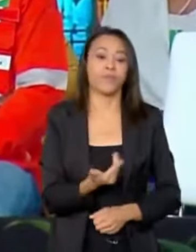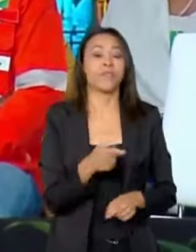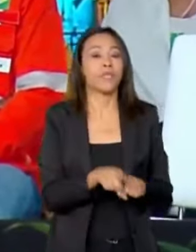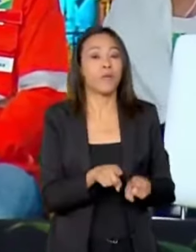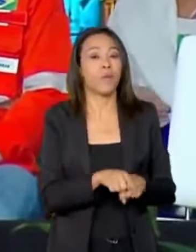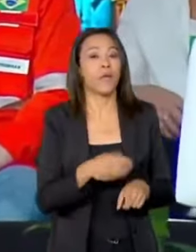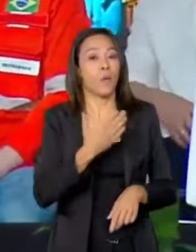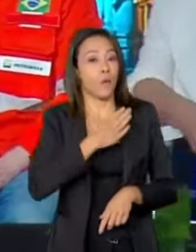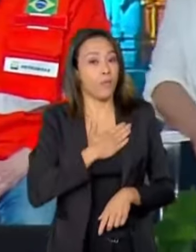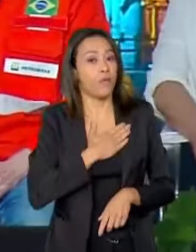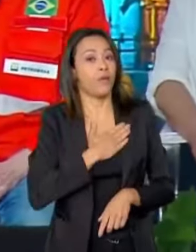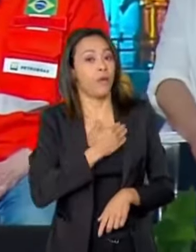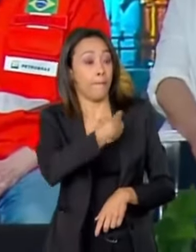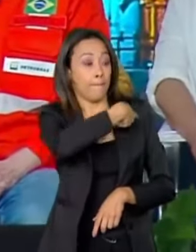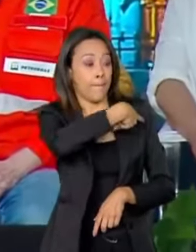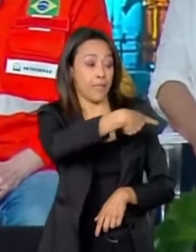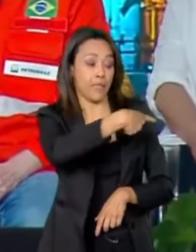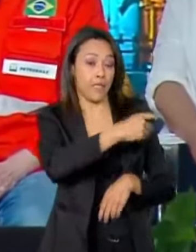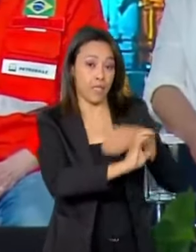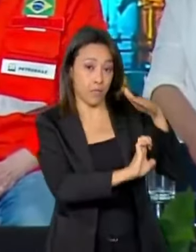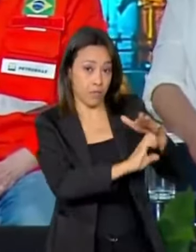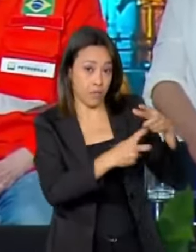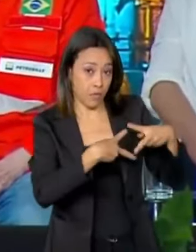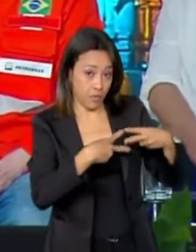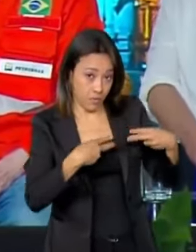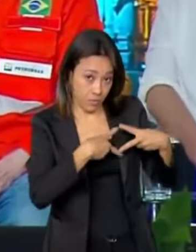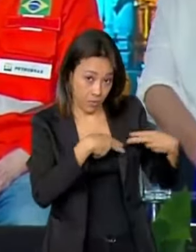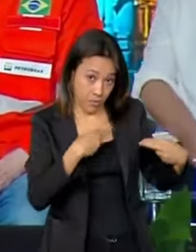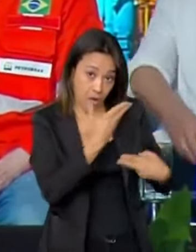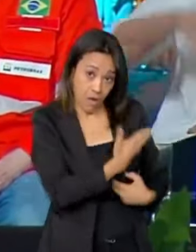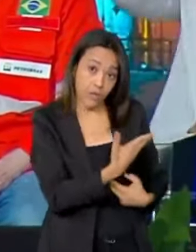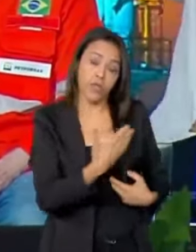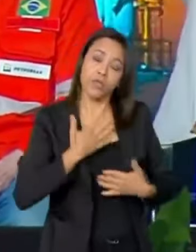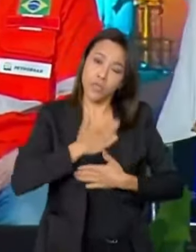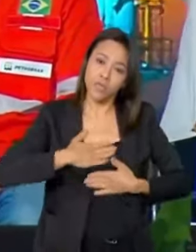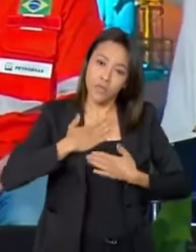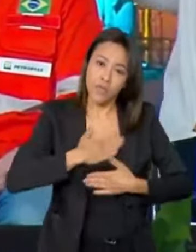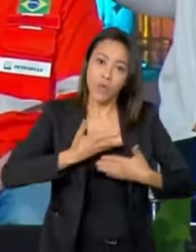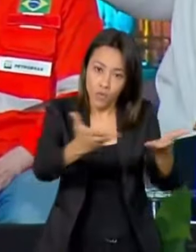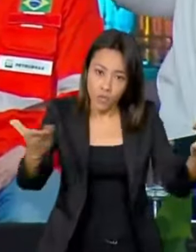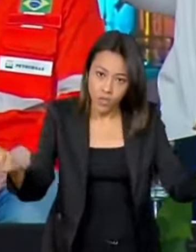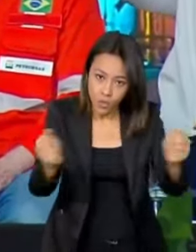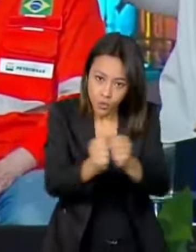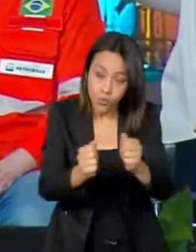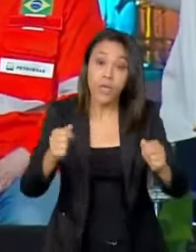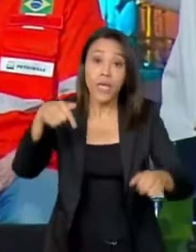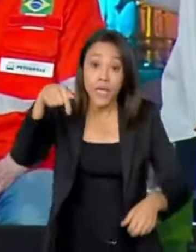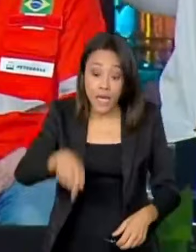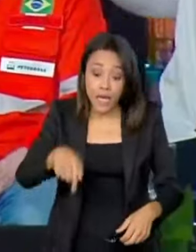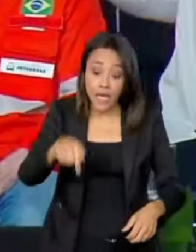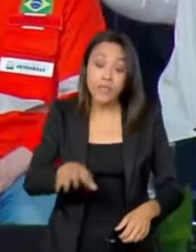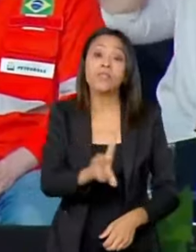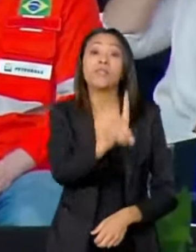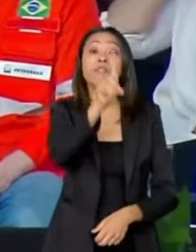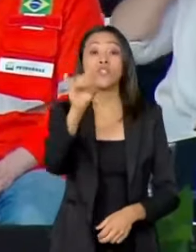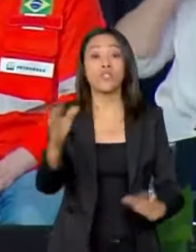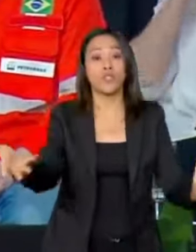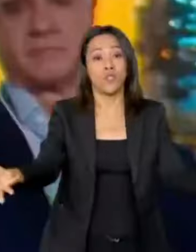presidenta Magda e da minha satisfação com vocês. Esse ato de hoje é, na